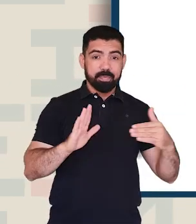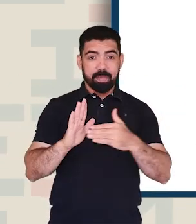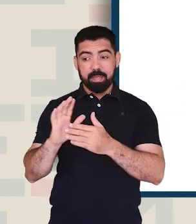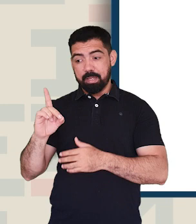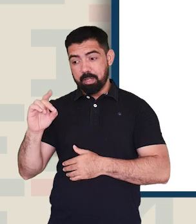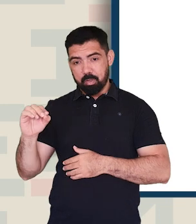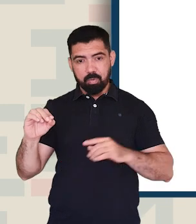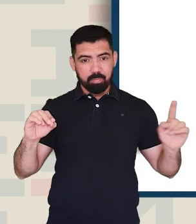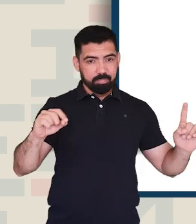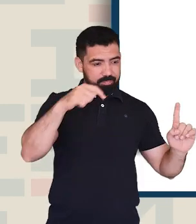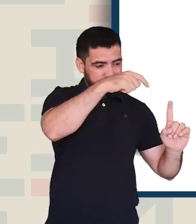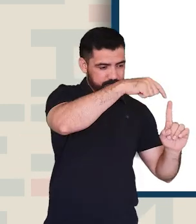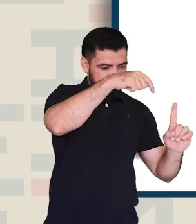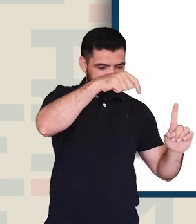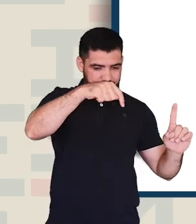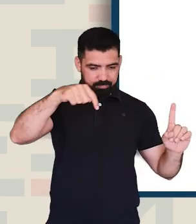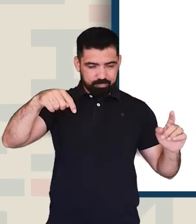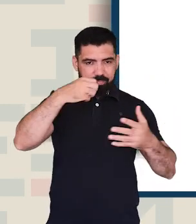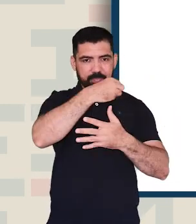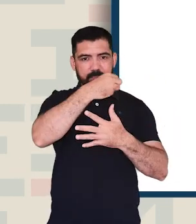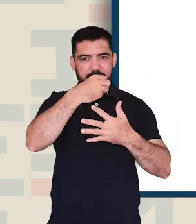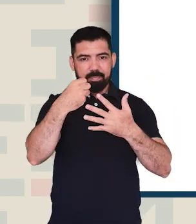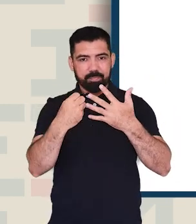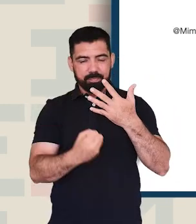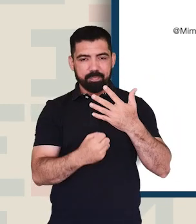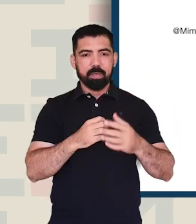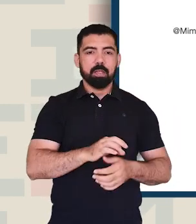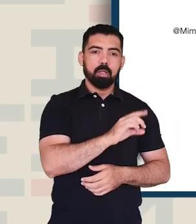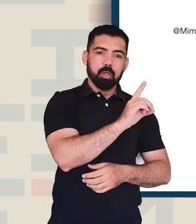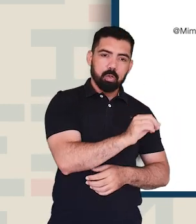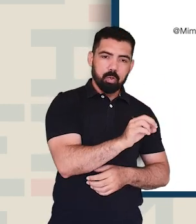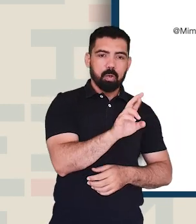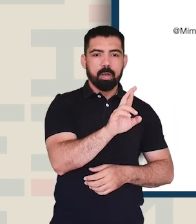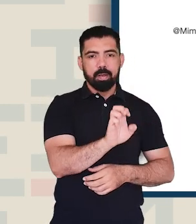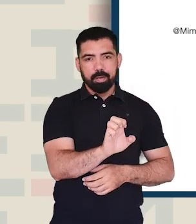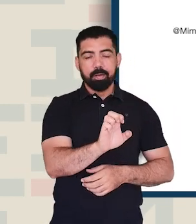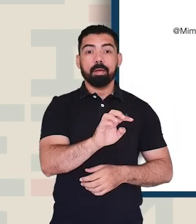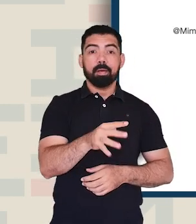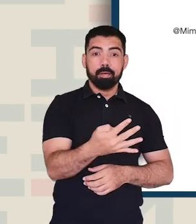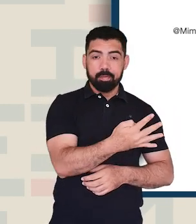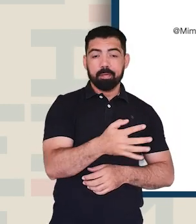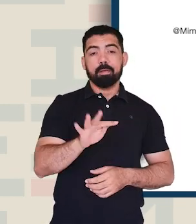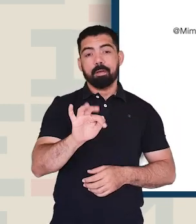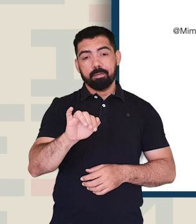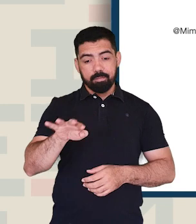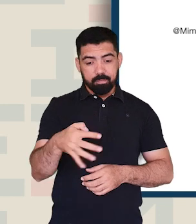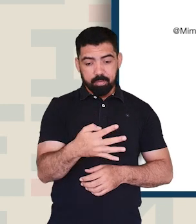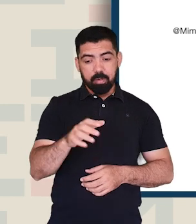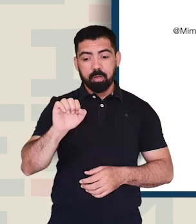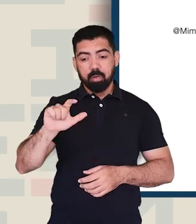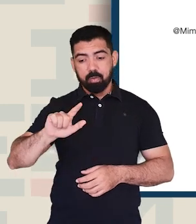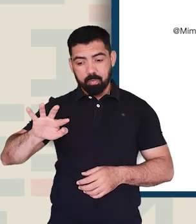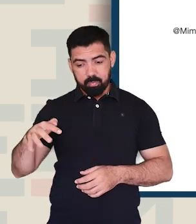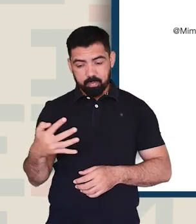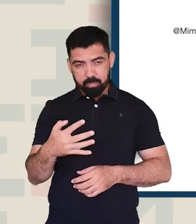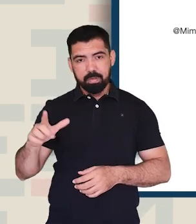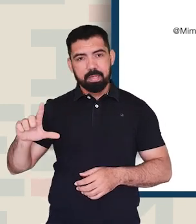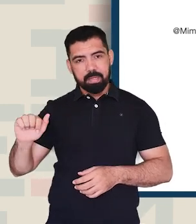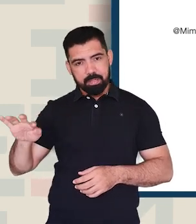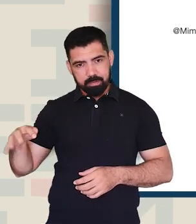até o dó, passando por todas as notas. Dó, dó sustenido, ré, ré sustenido, mi, fá, fá sustenido, sol, sol sustenido,